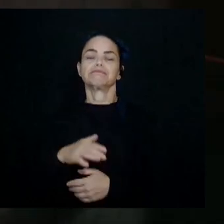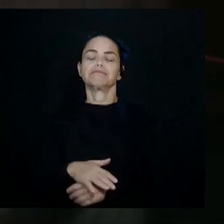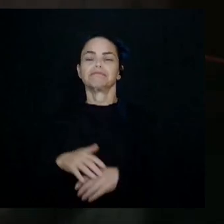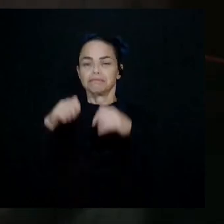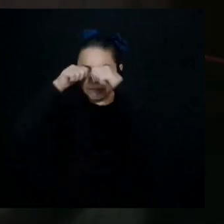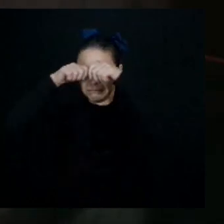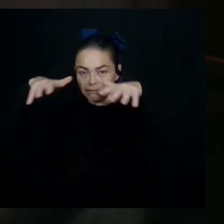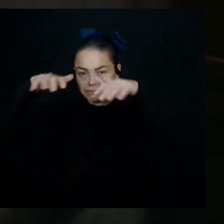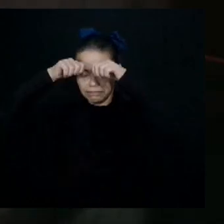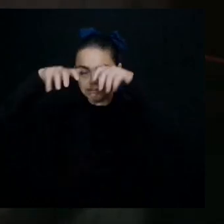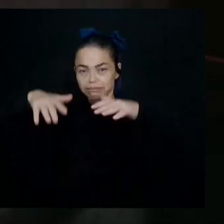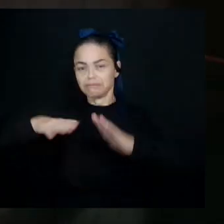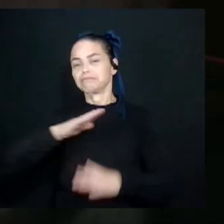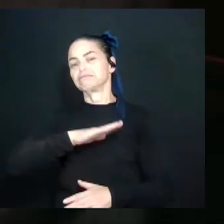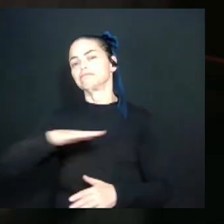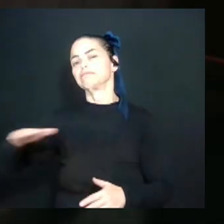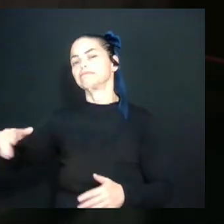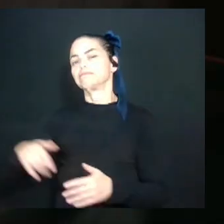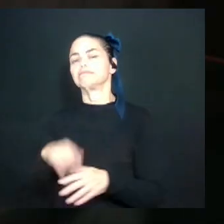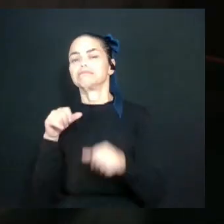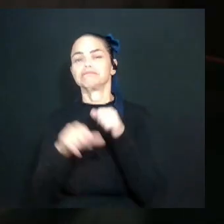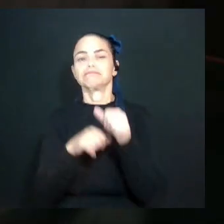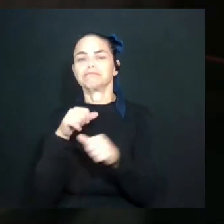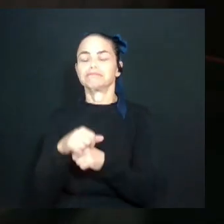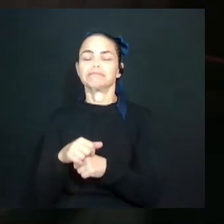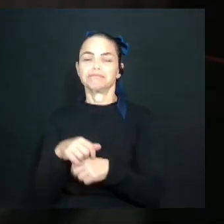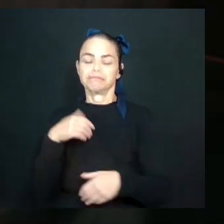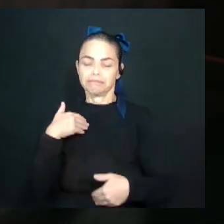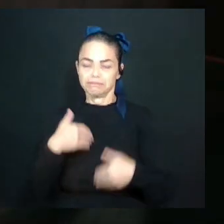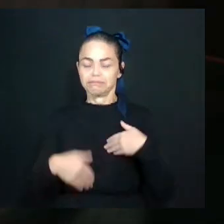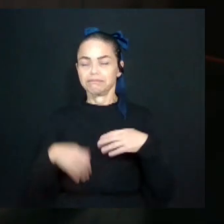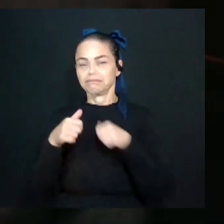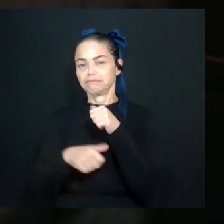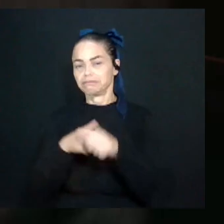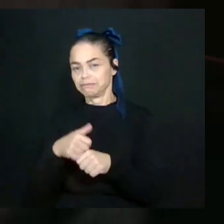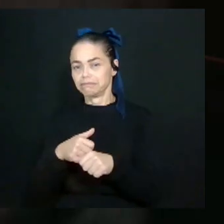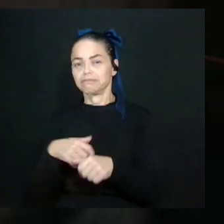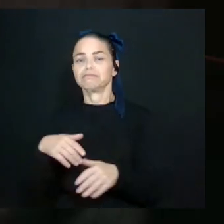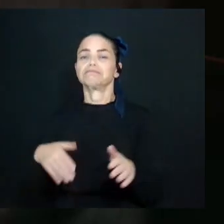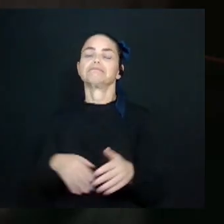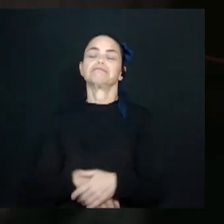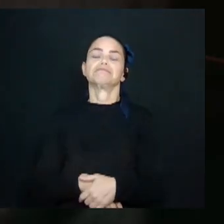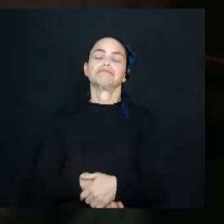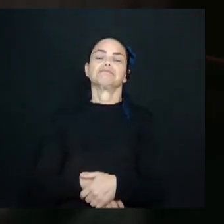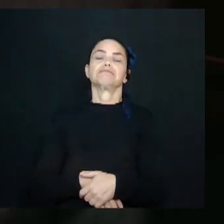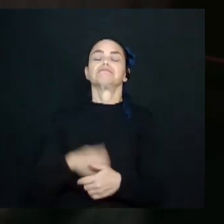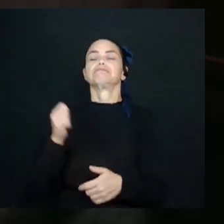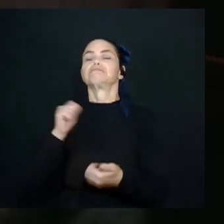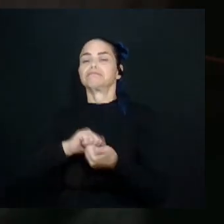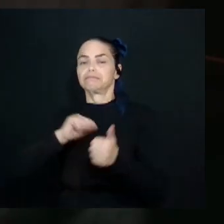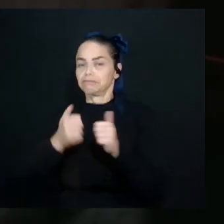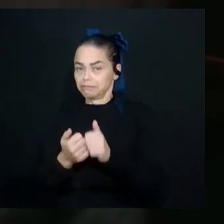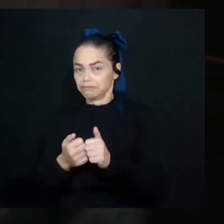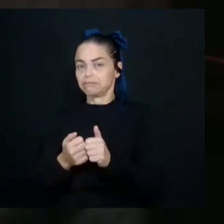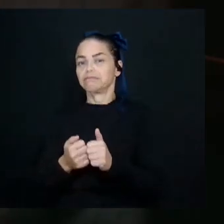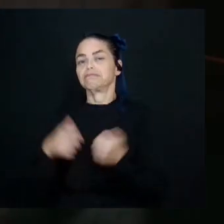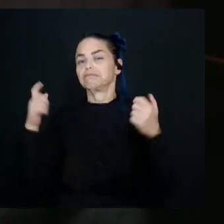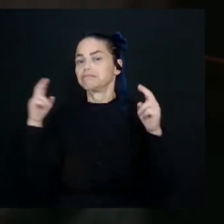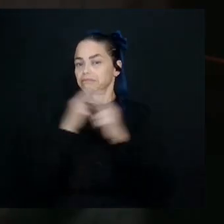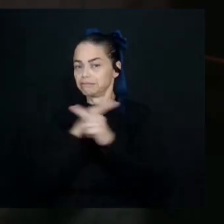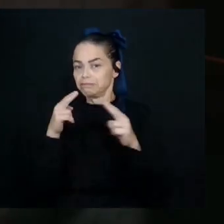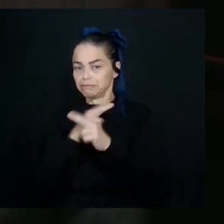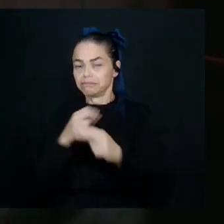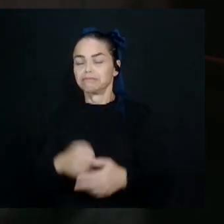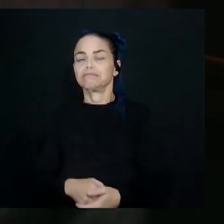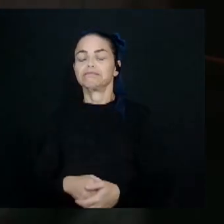pode mudar quando a puberdade precoce chega? Quais adaptações são urgentes? Nossa, Viviane,